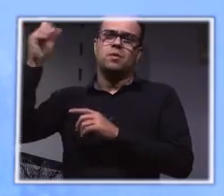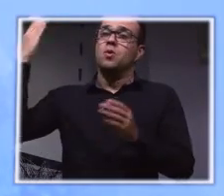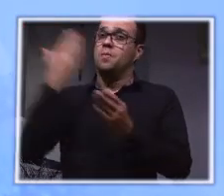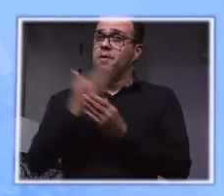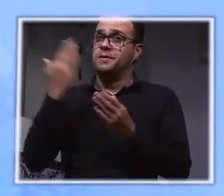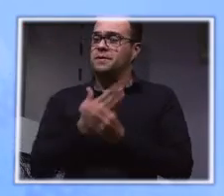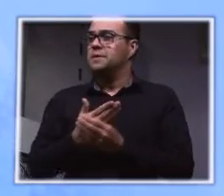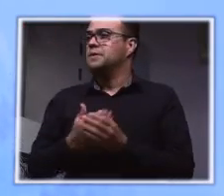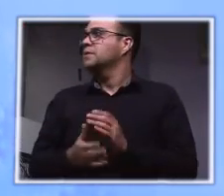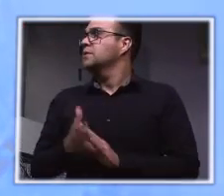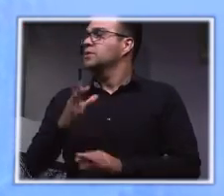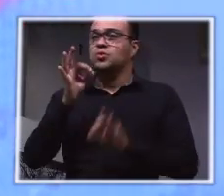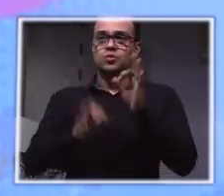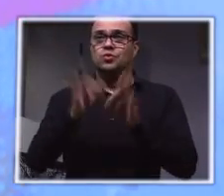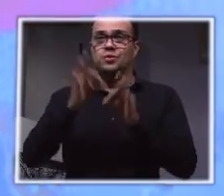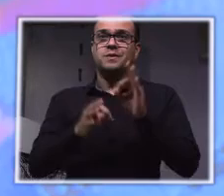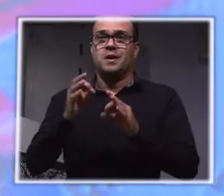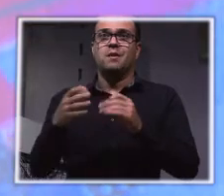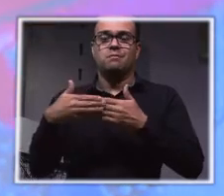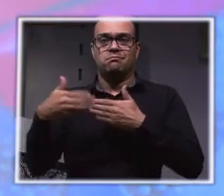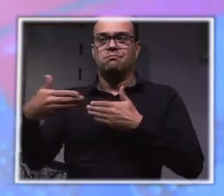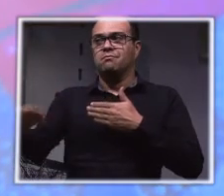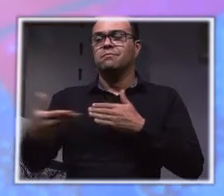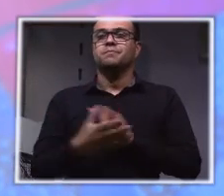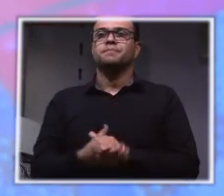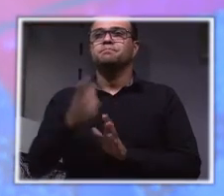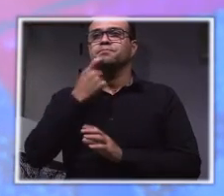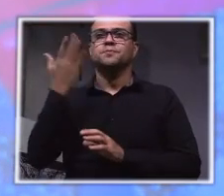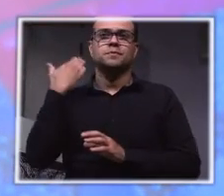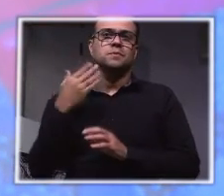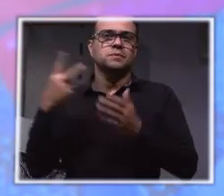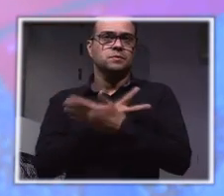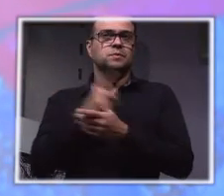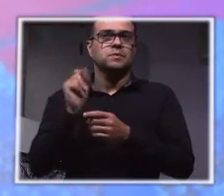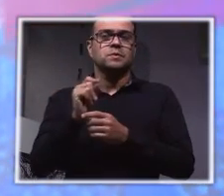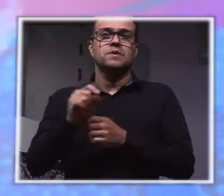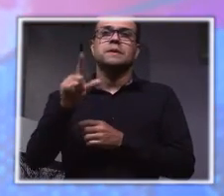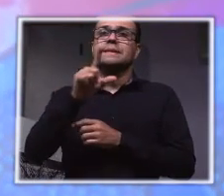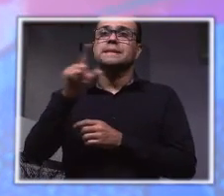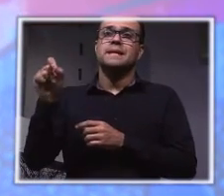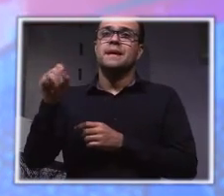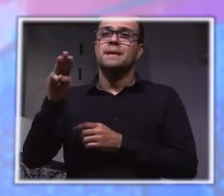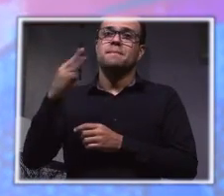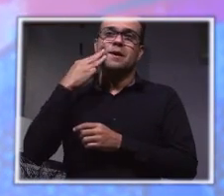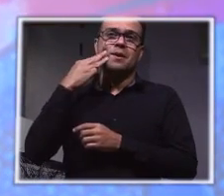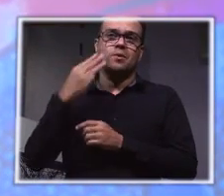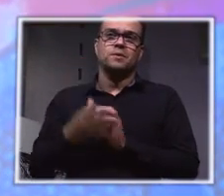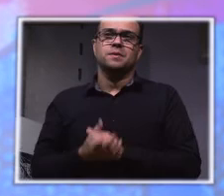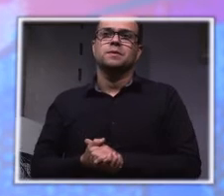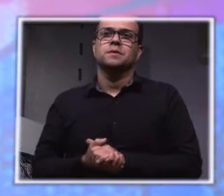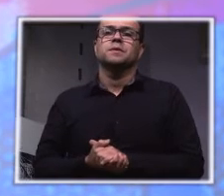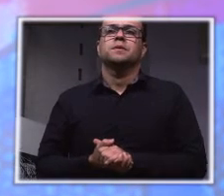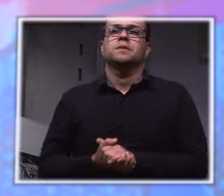processo judicial em andamento. Recentemente, atingimos a marca de 100 milhões, pouco mais